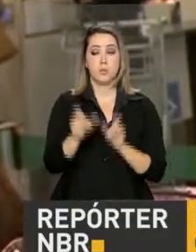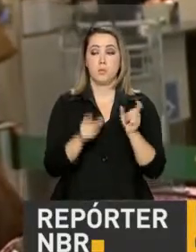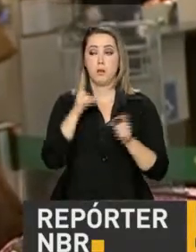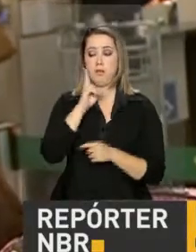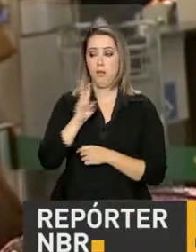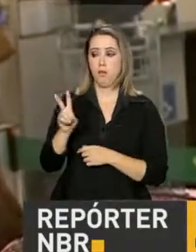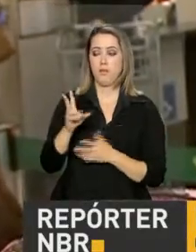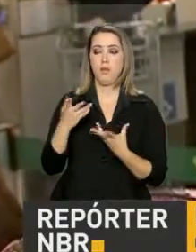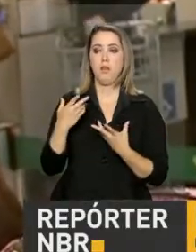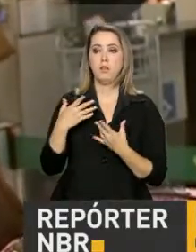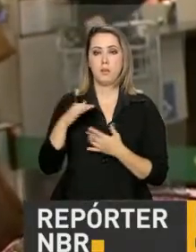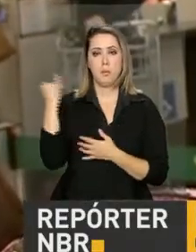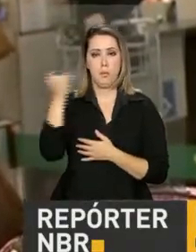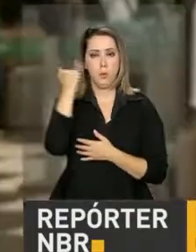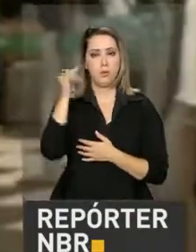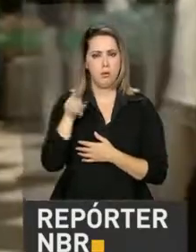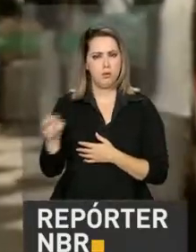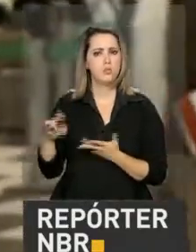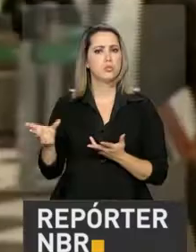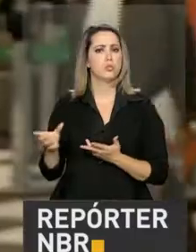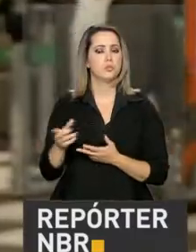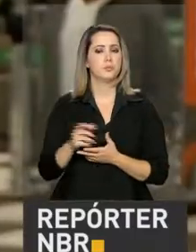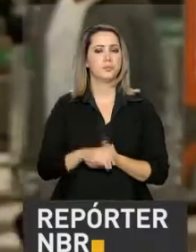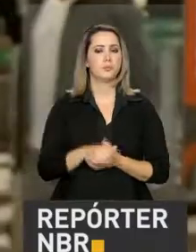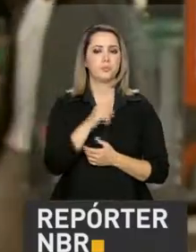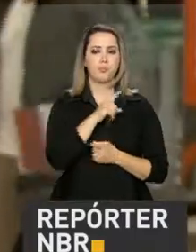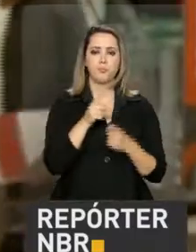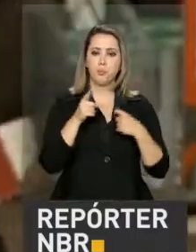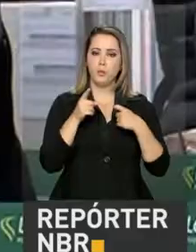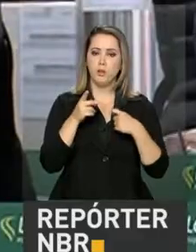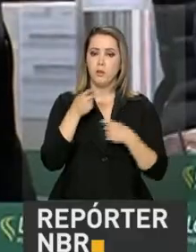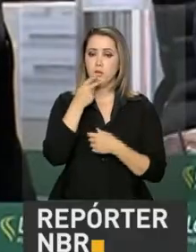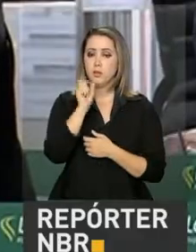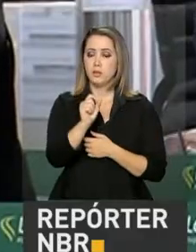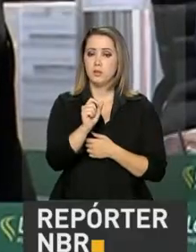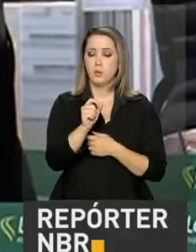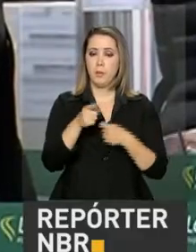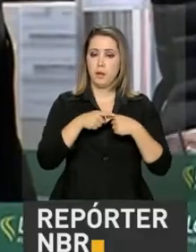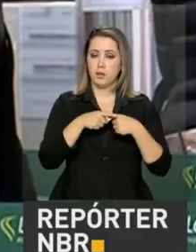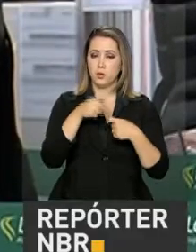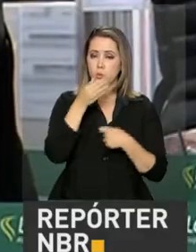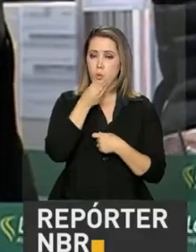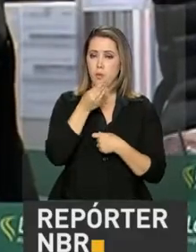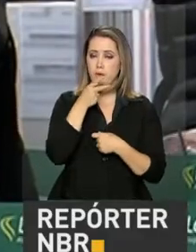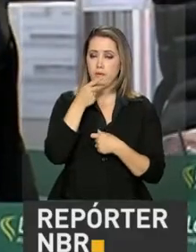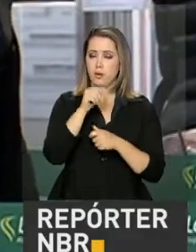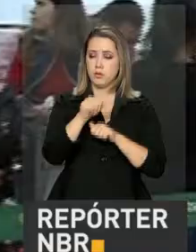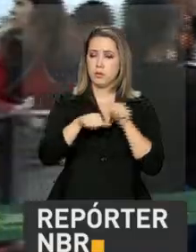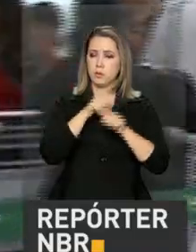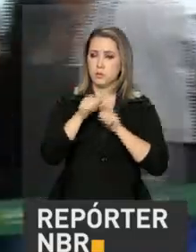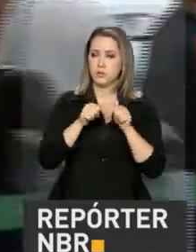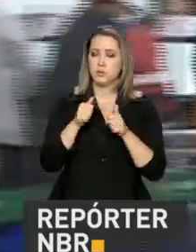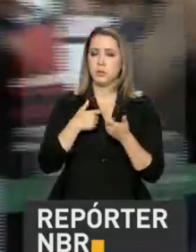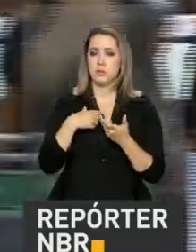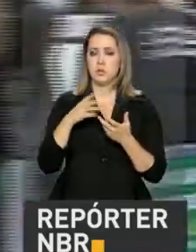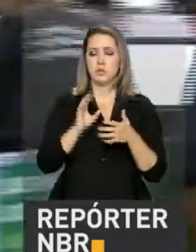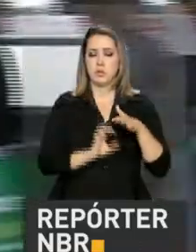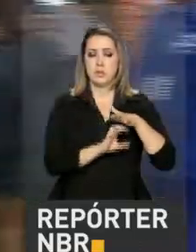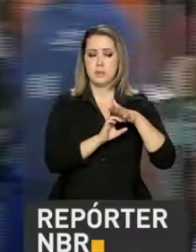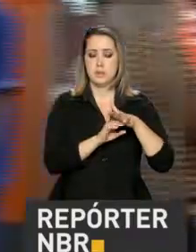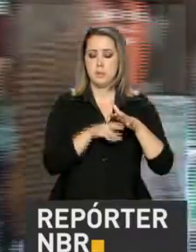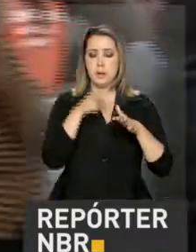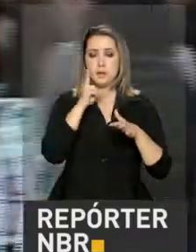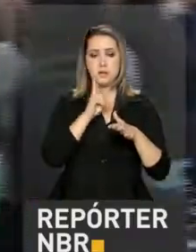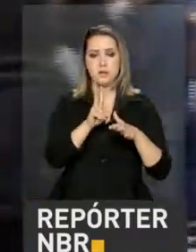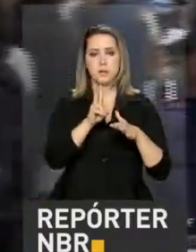né, com mais importância. Na opinião do médico Fernando Brunori, as mudanças fazem com que as companhias aéreas, assim como outros